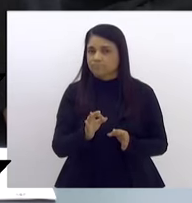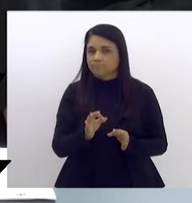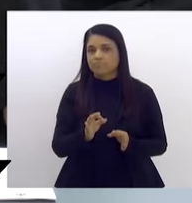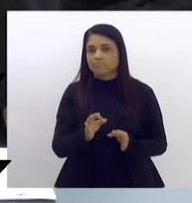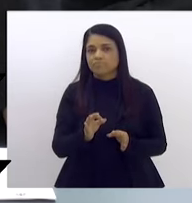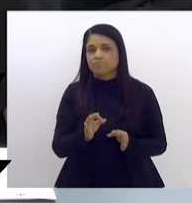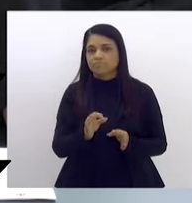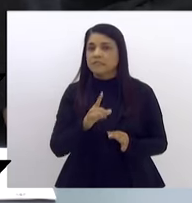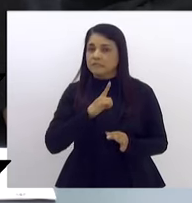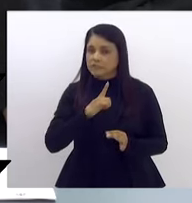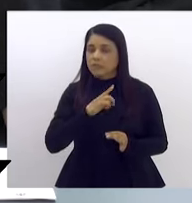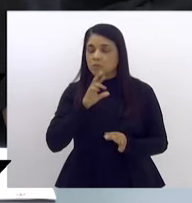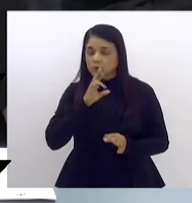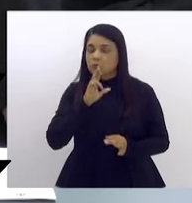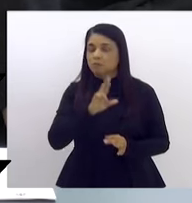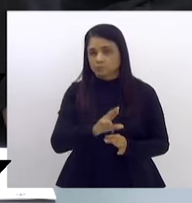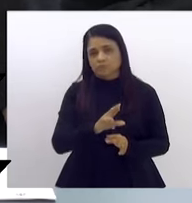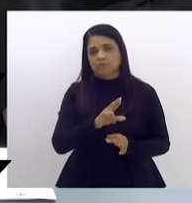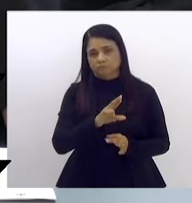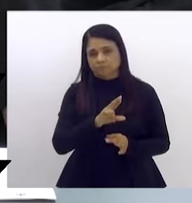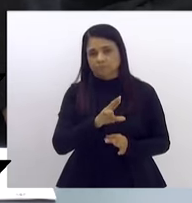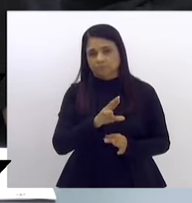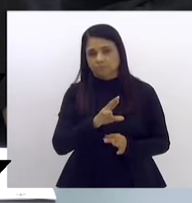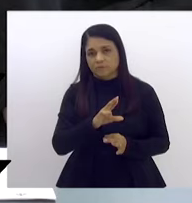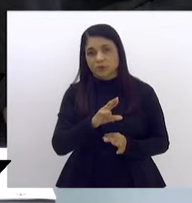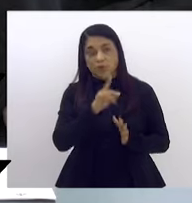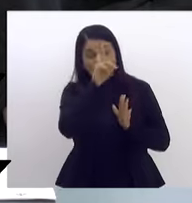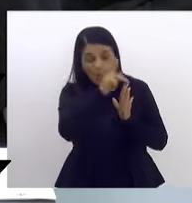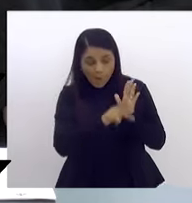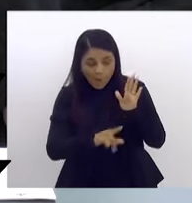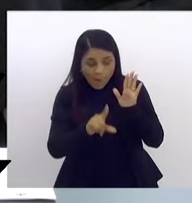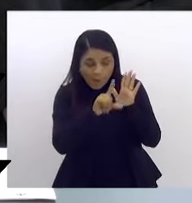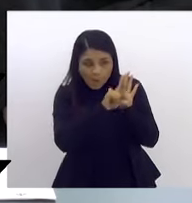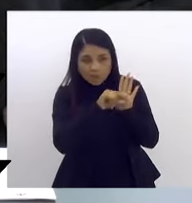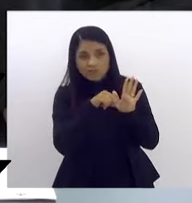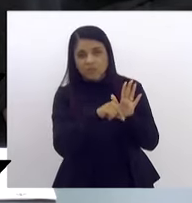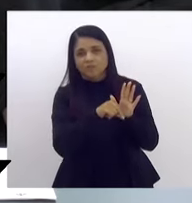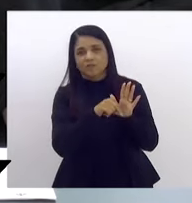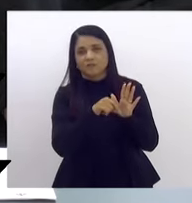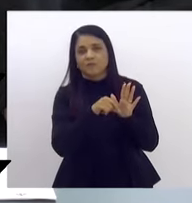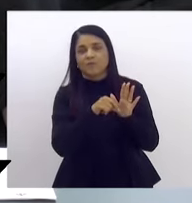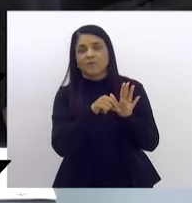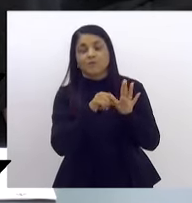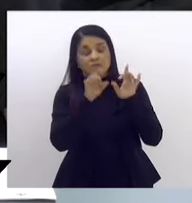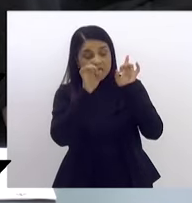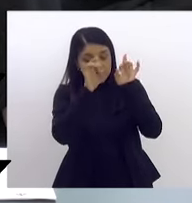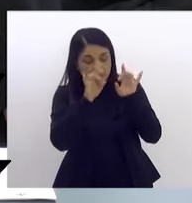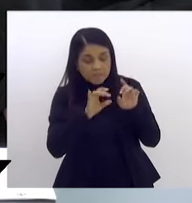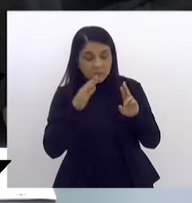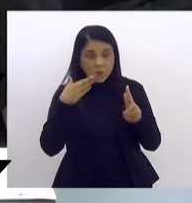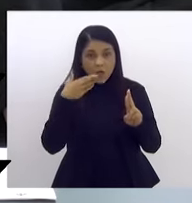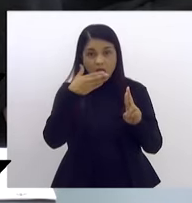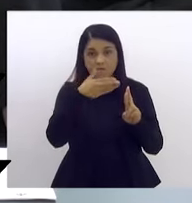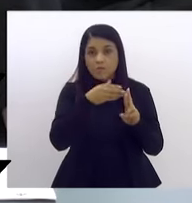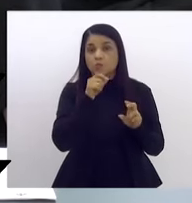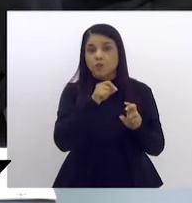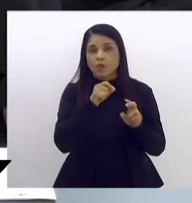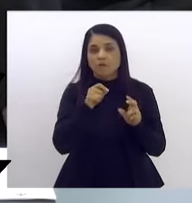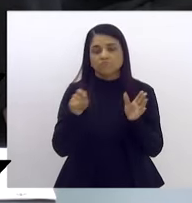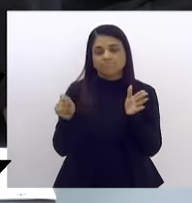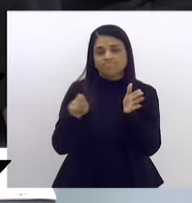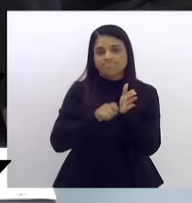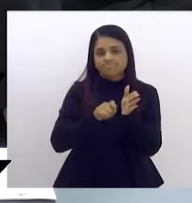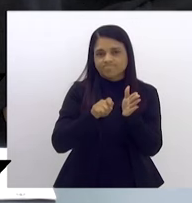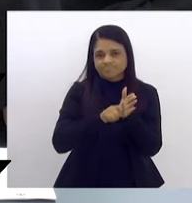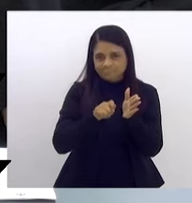eh tem que ter uma resposta e o caso do projeto ele trata especialmente da dependência química né que é eh